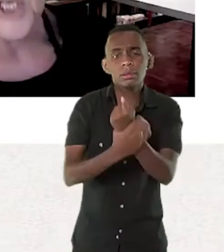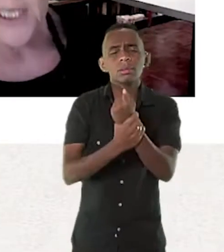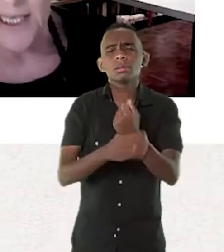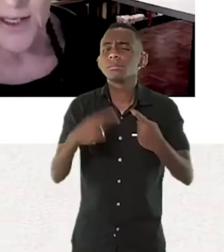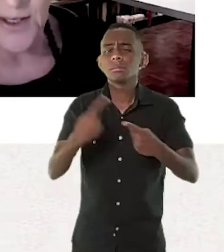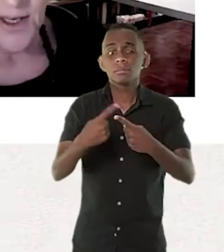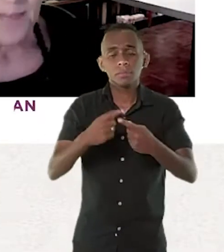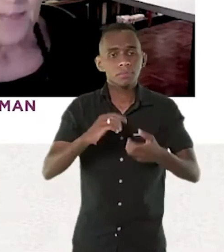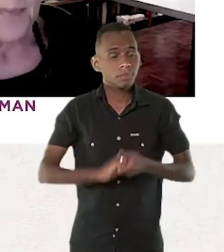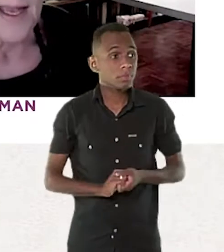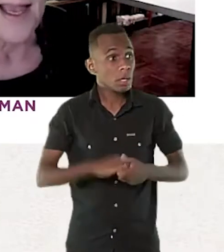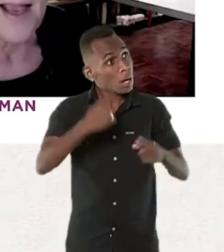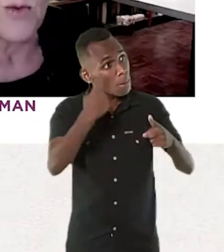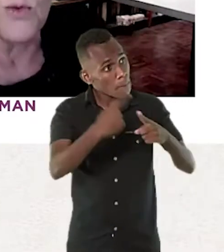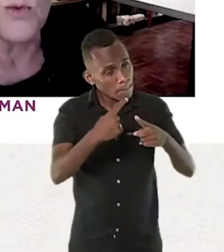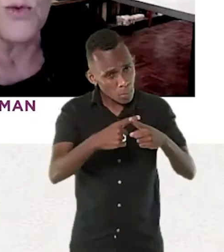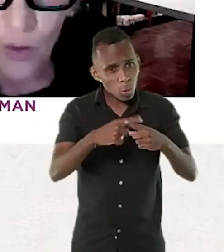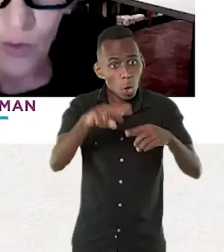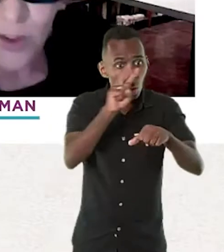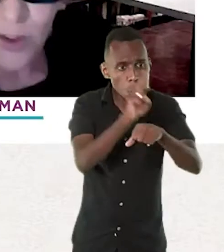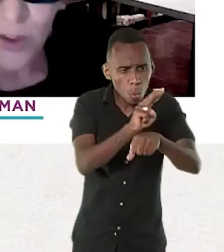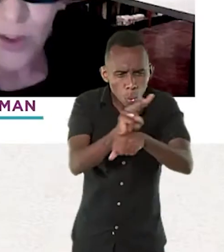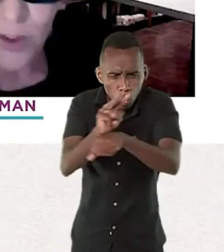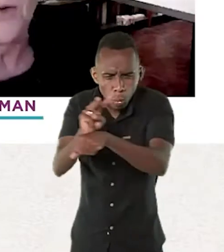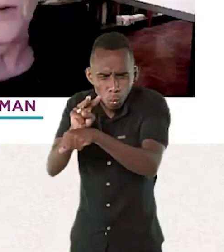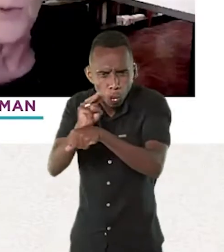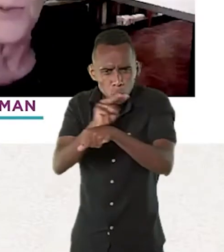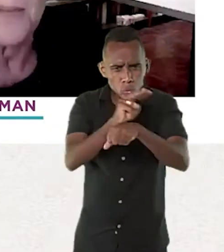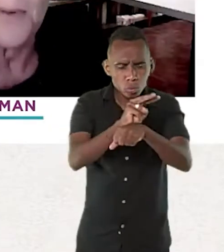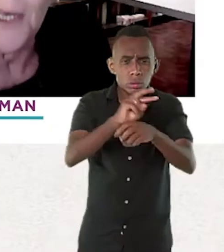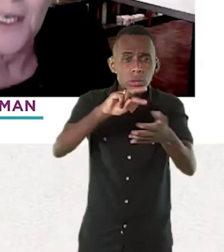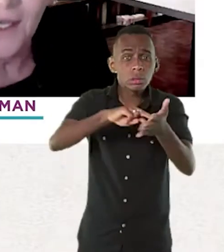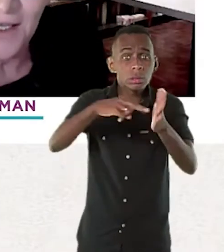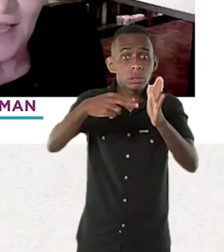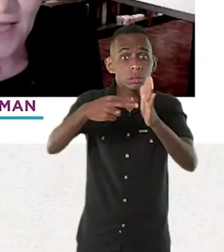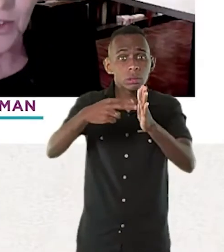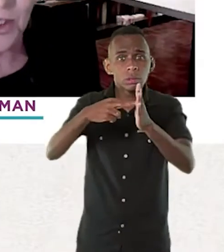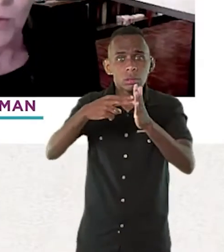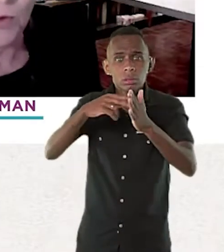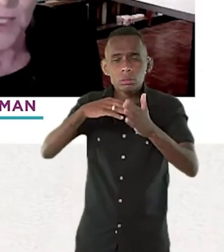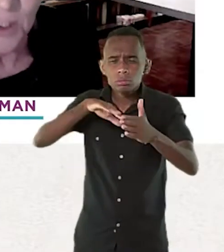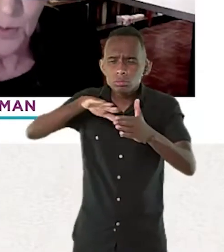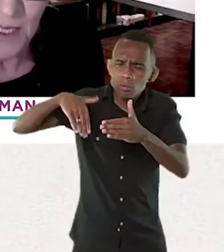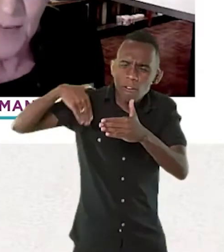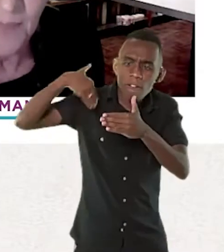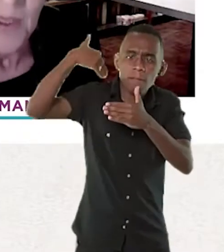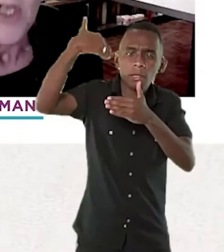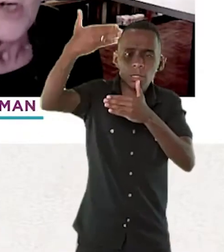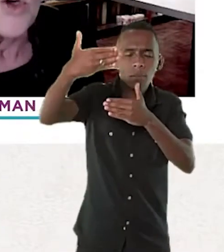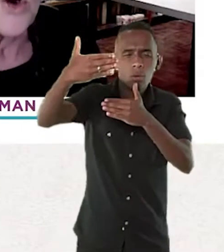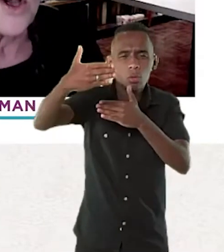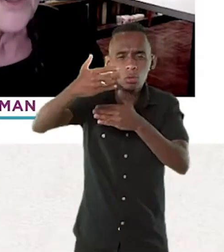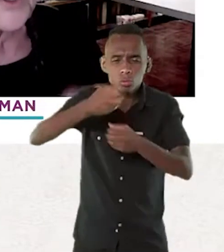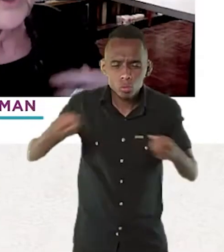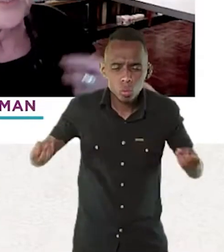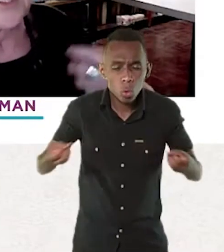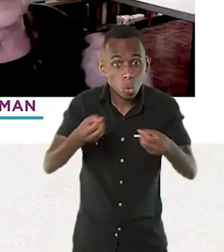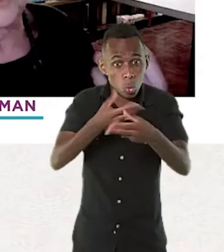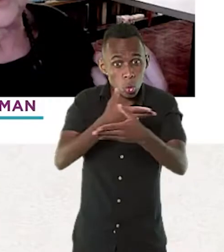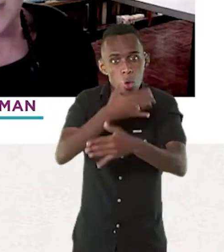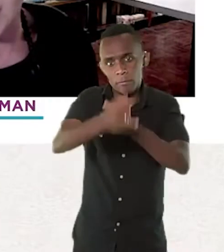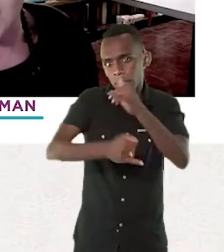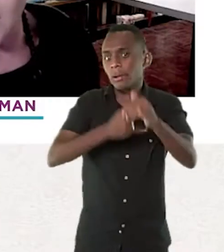Porque a vigilância é o horizonte da contemporaneidade algorítmica.